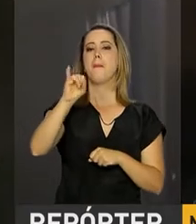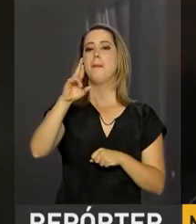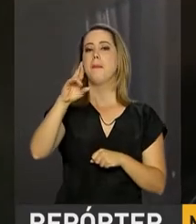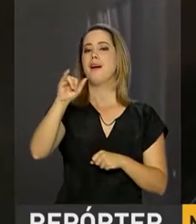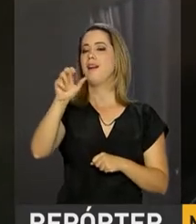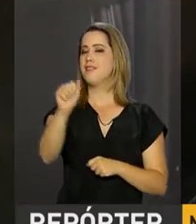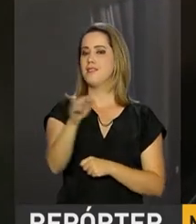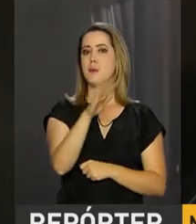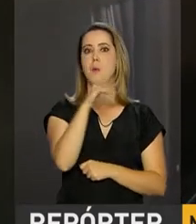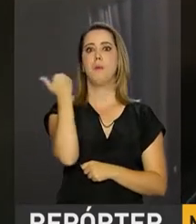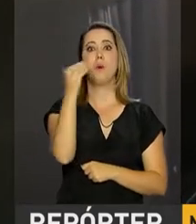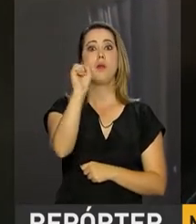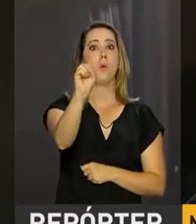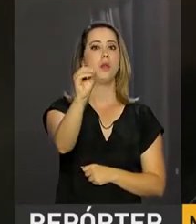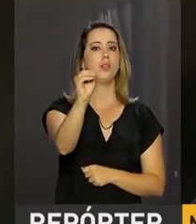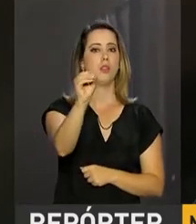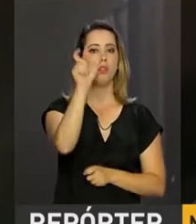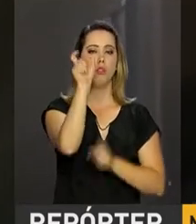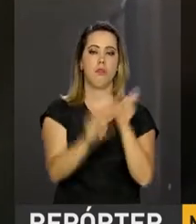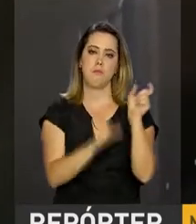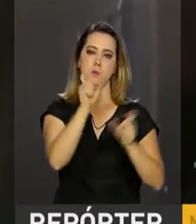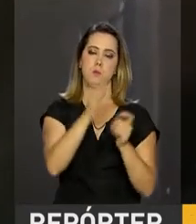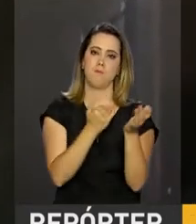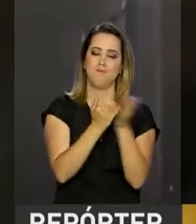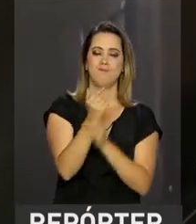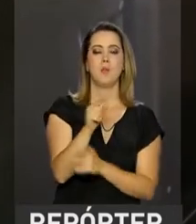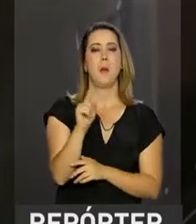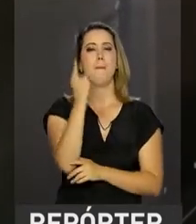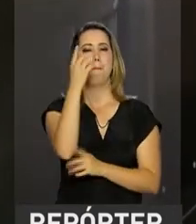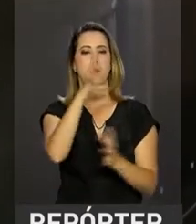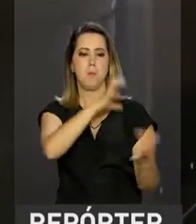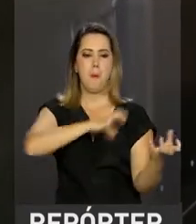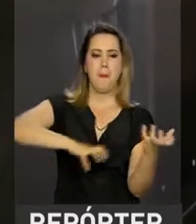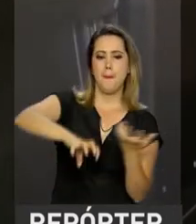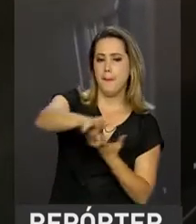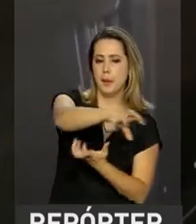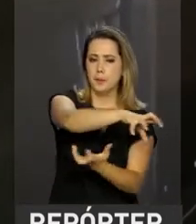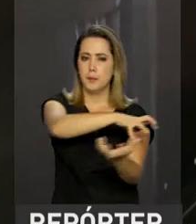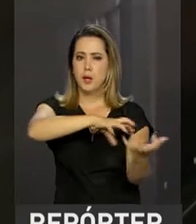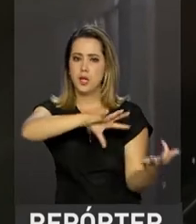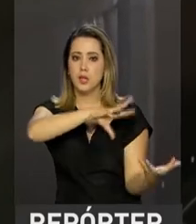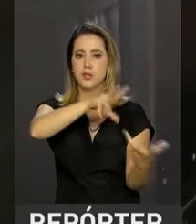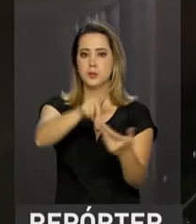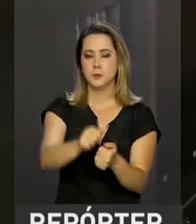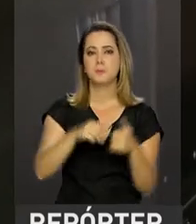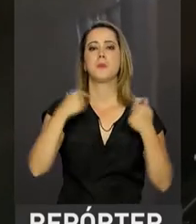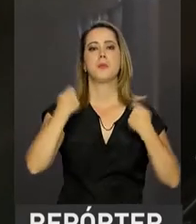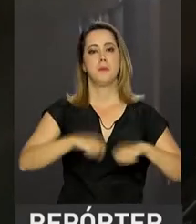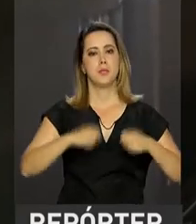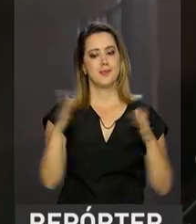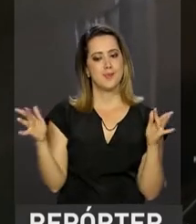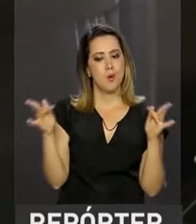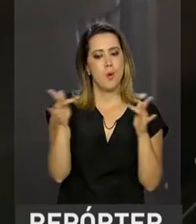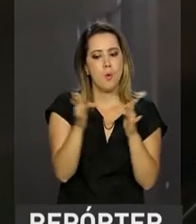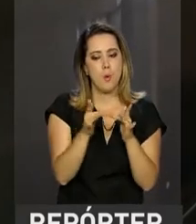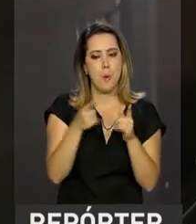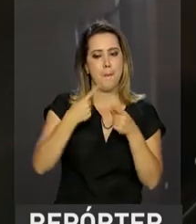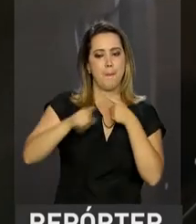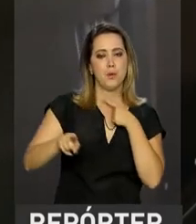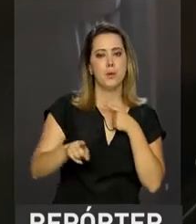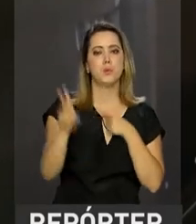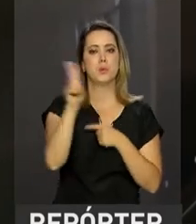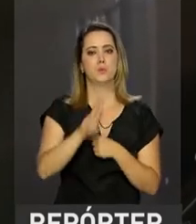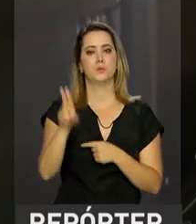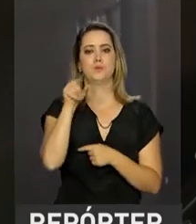80 mortos por isso desde a primeira guerra mundial comunidades internacionais vêm tentando criar acordos para proibir